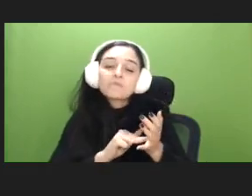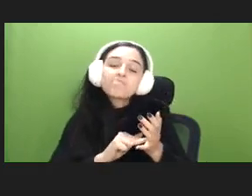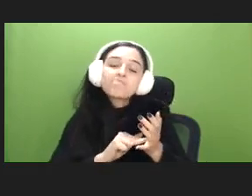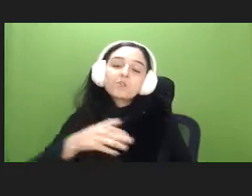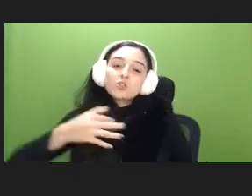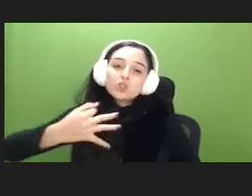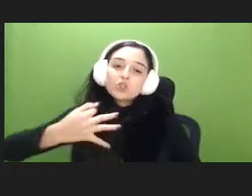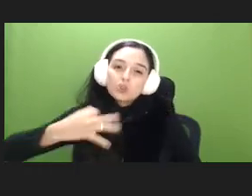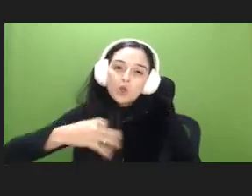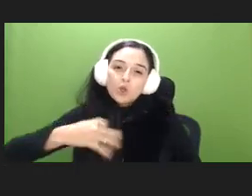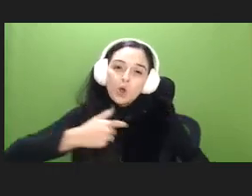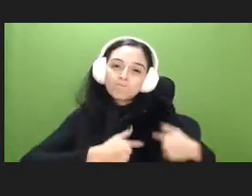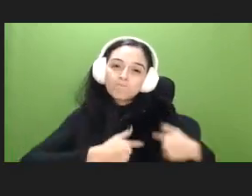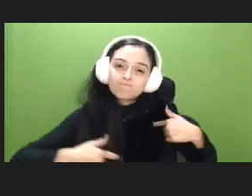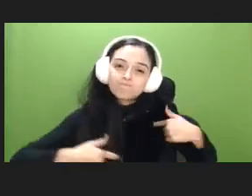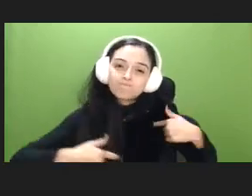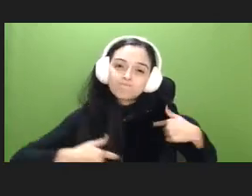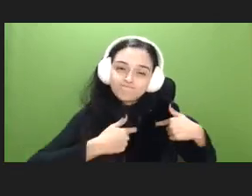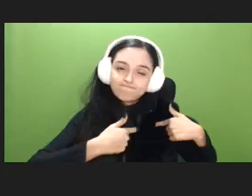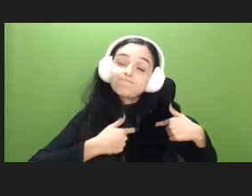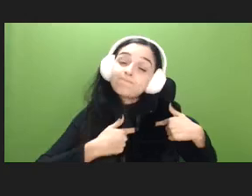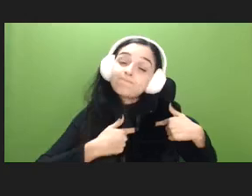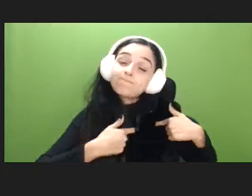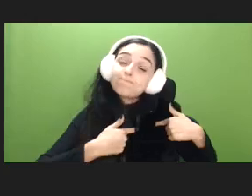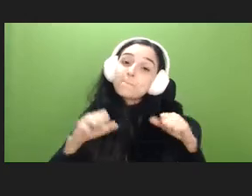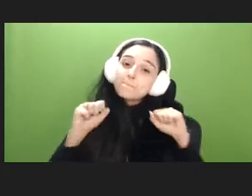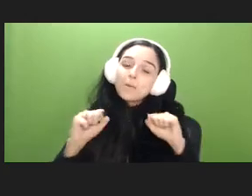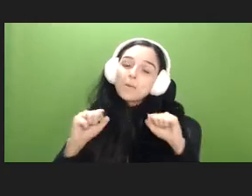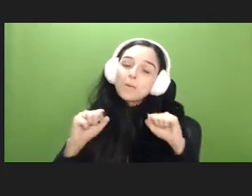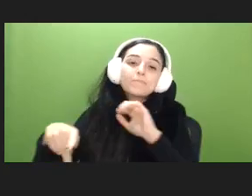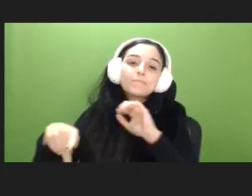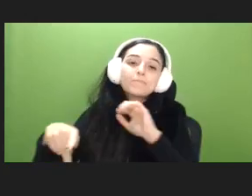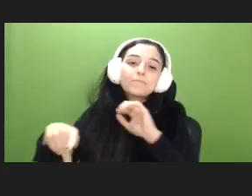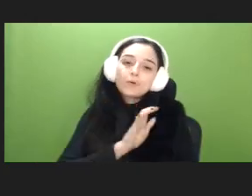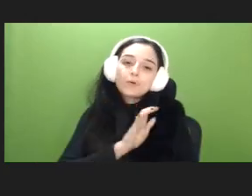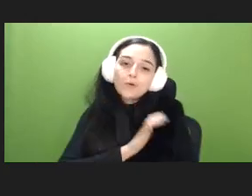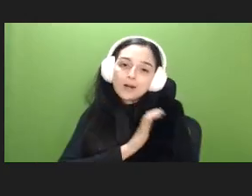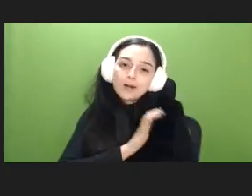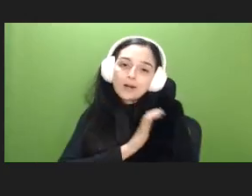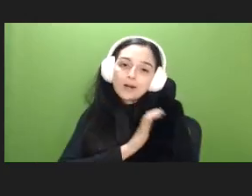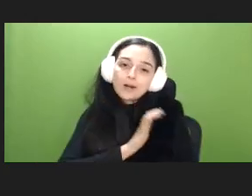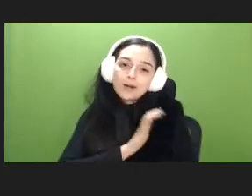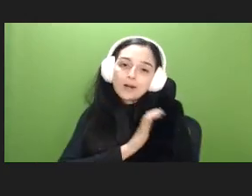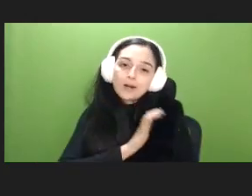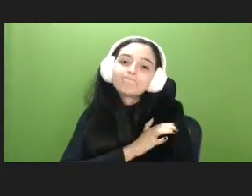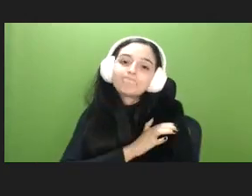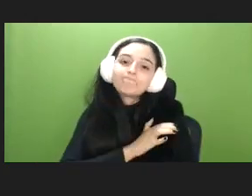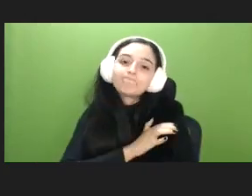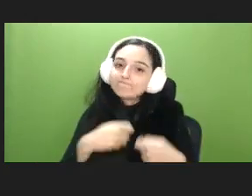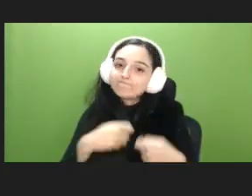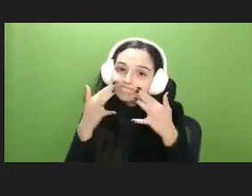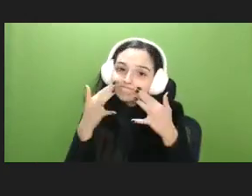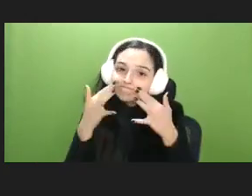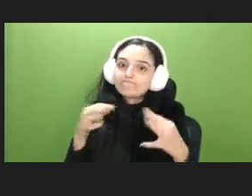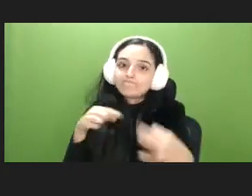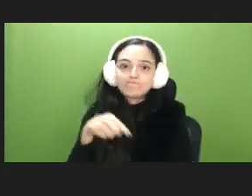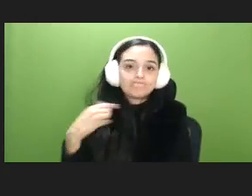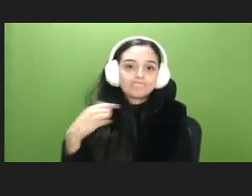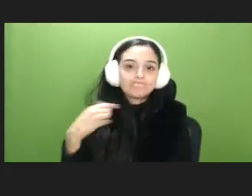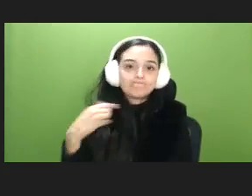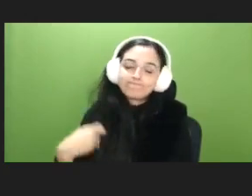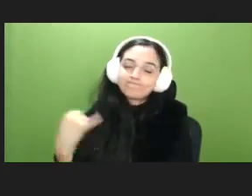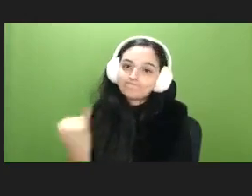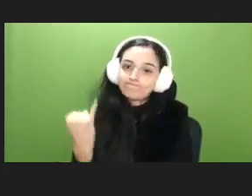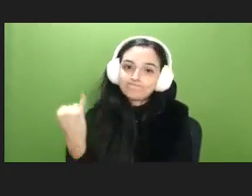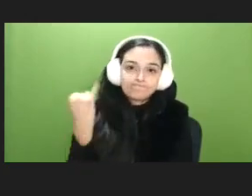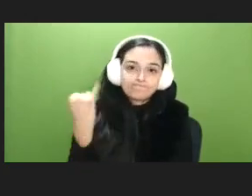de provável causa cardíaca. E isso é muito importante. Se acontece sem a pessoa estar